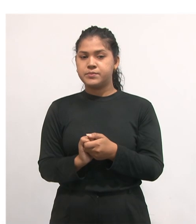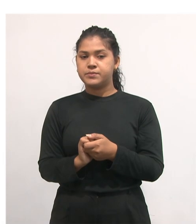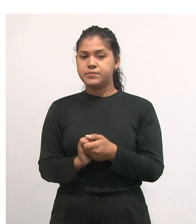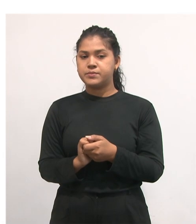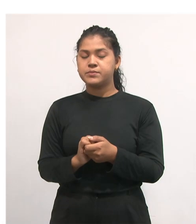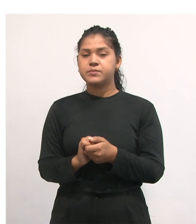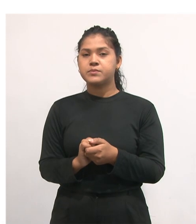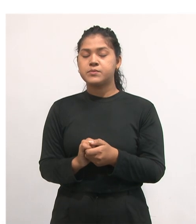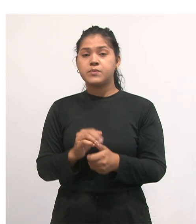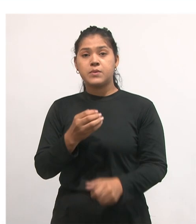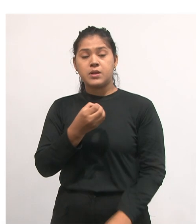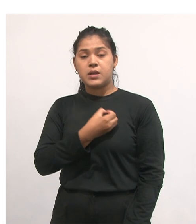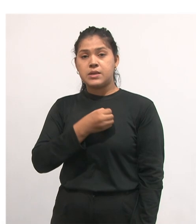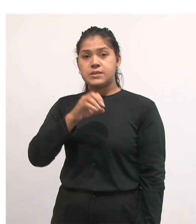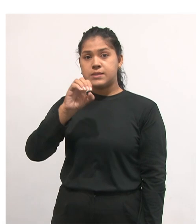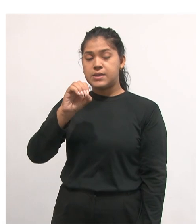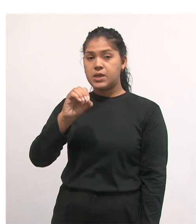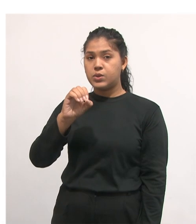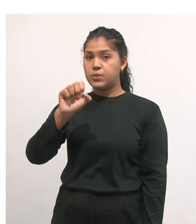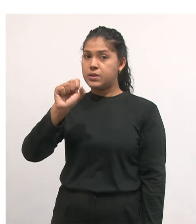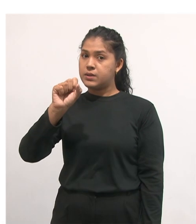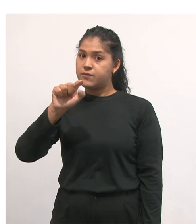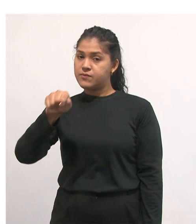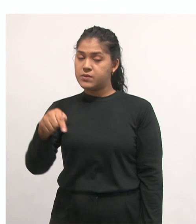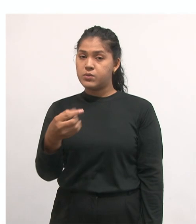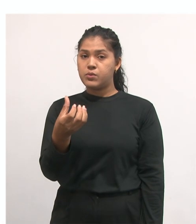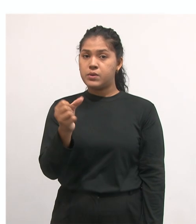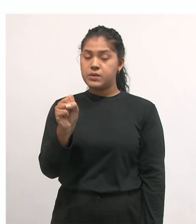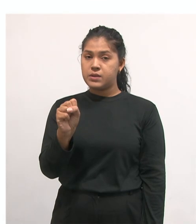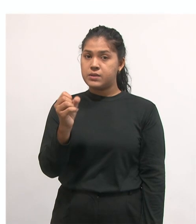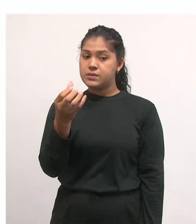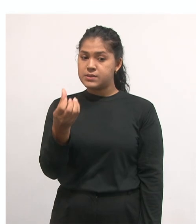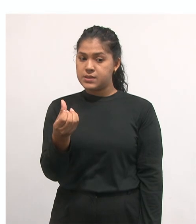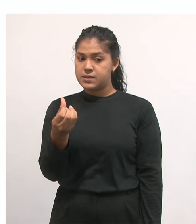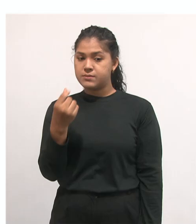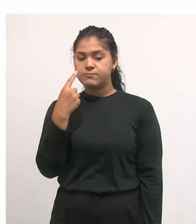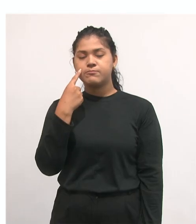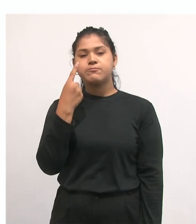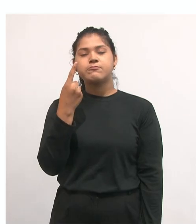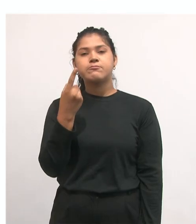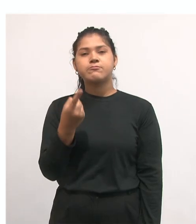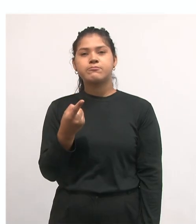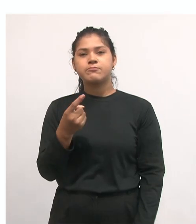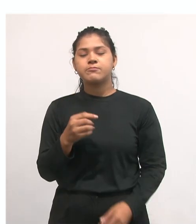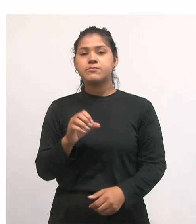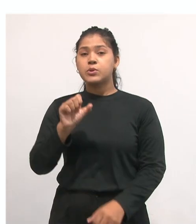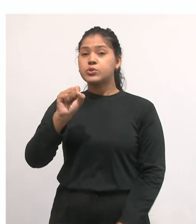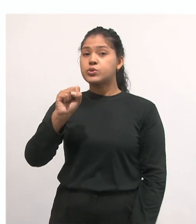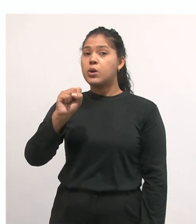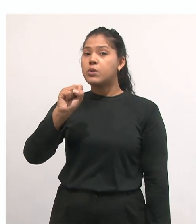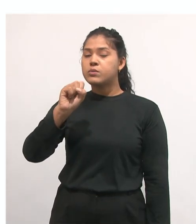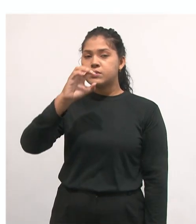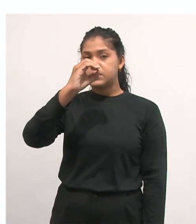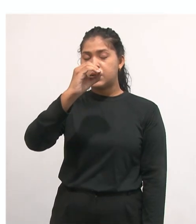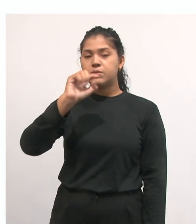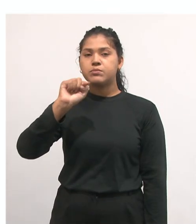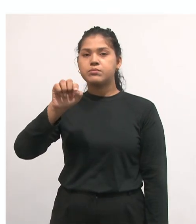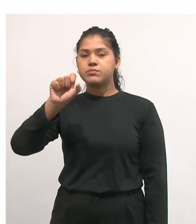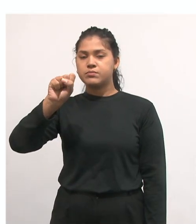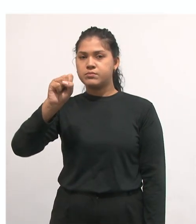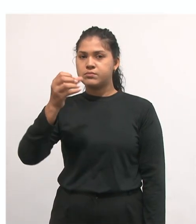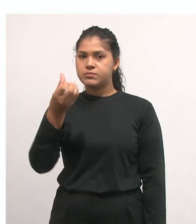significância, é 0,86. Ou seja, se a gente voltasse aqui na nossa tabela anterior, 0,86 está